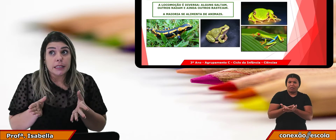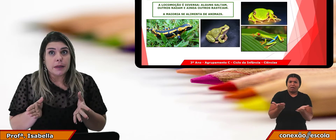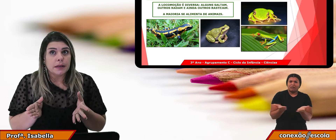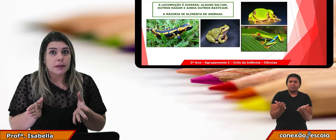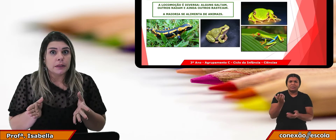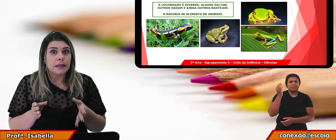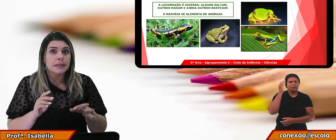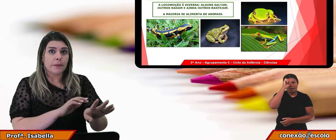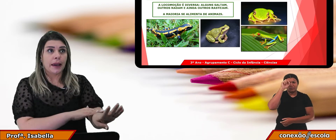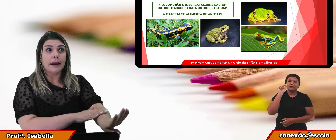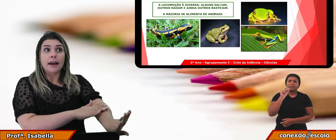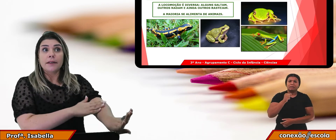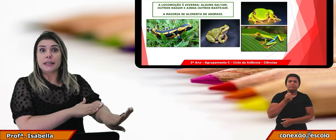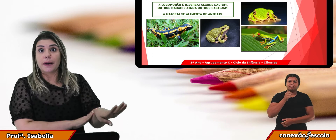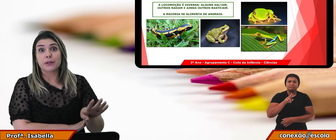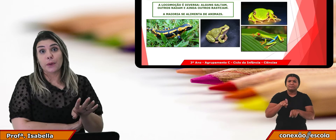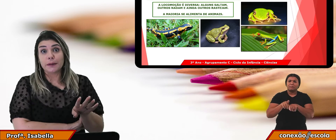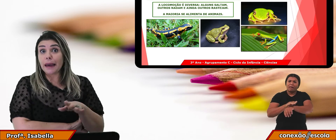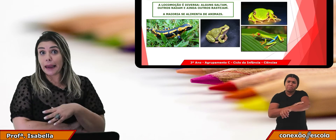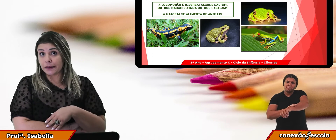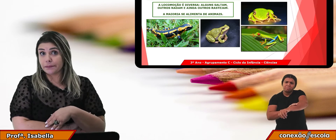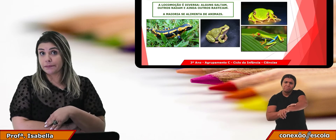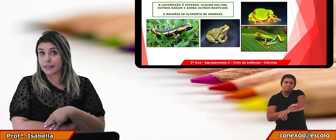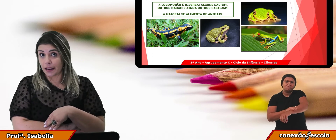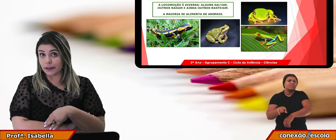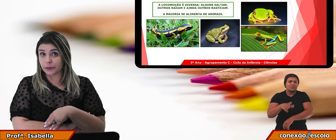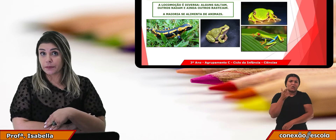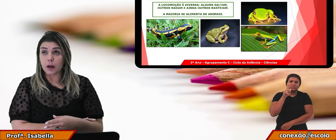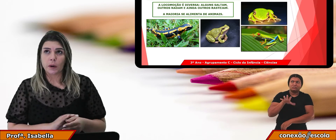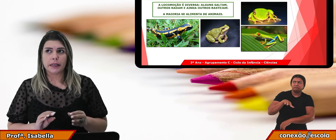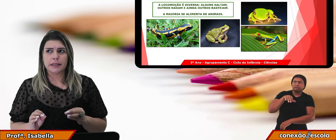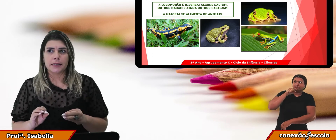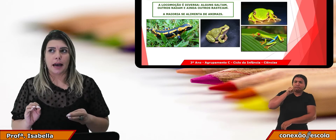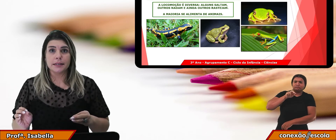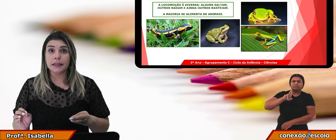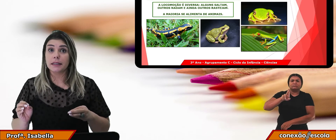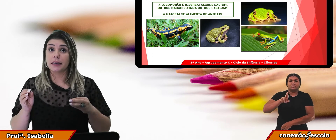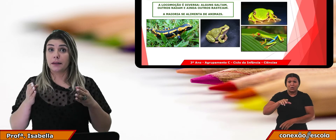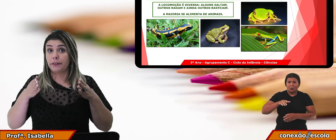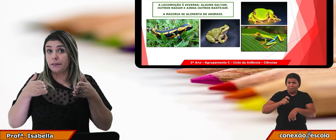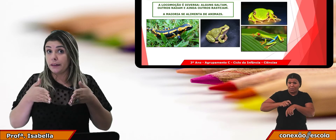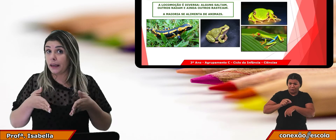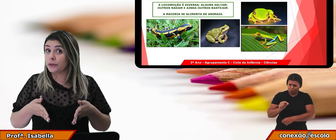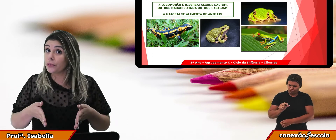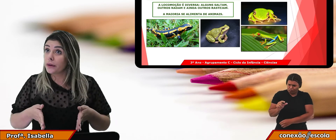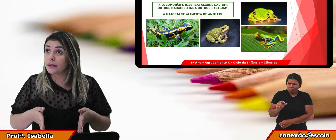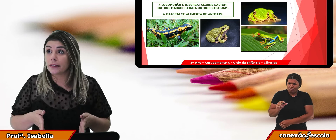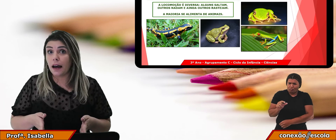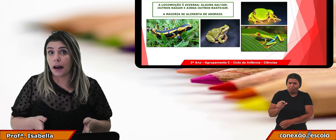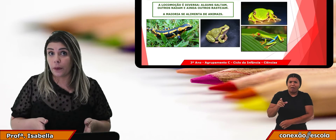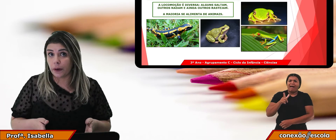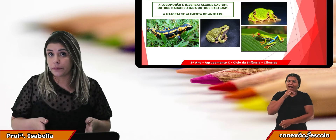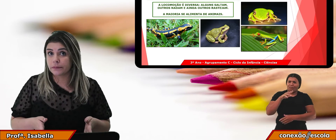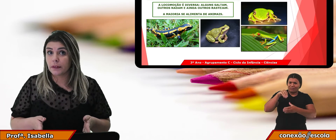a respiração deles também faz parte com a pele, certo? Quando eles nascem, eles vivem dentro